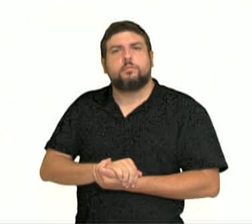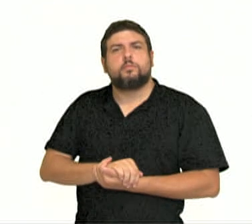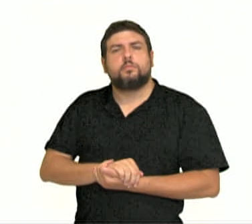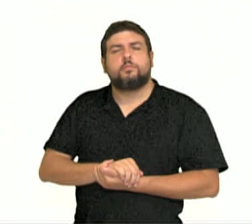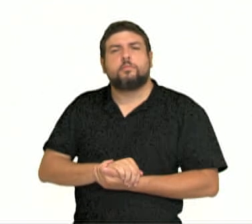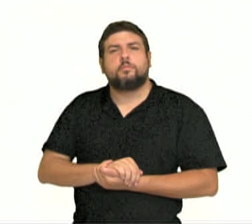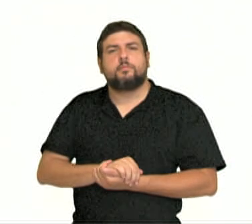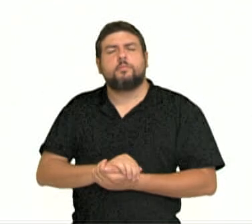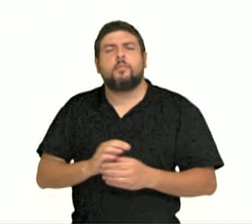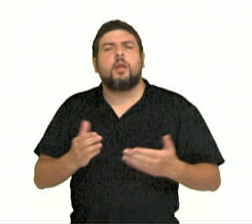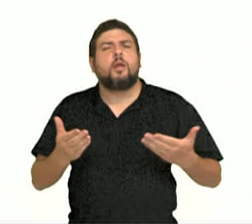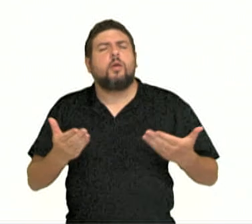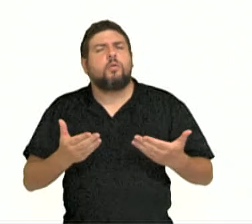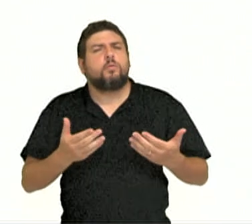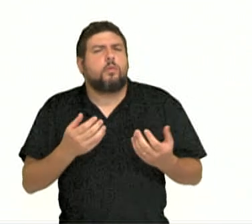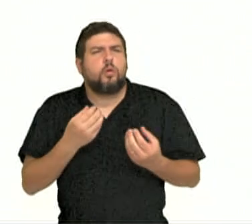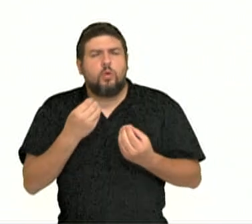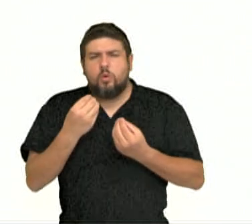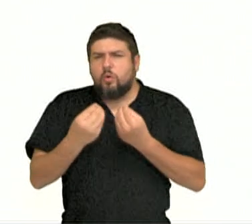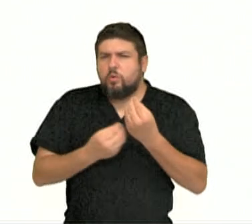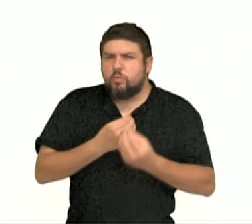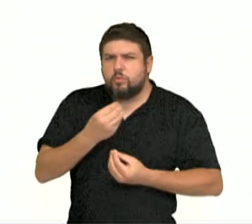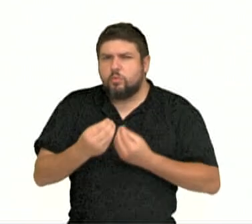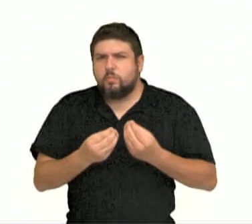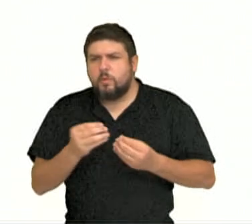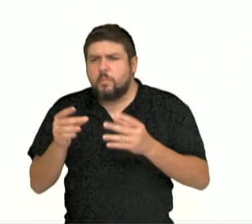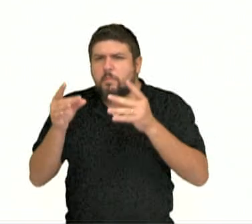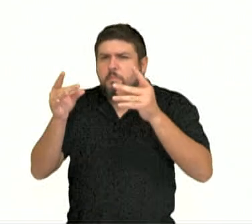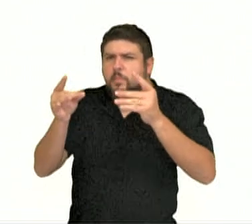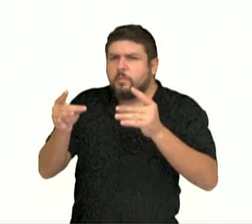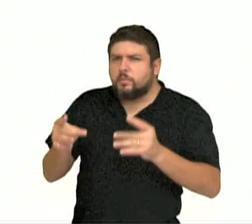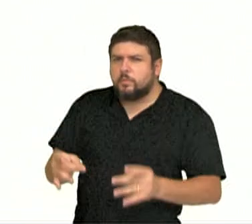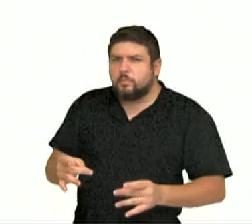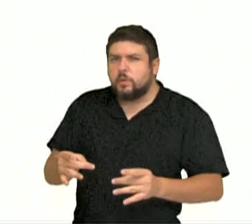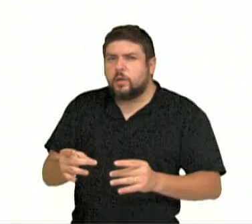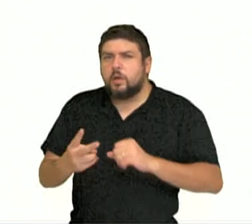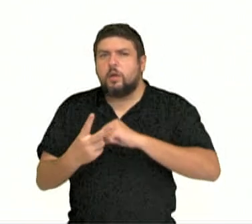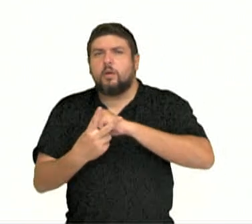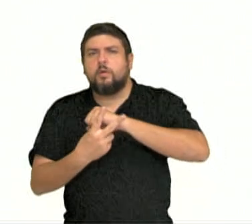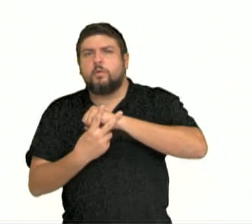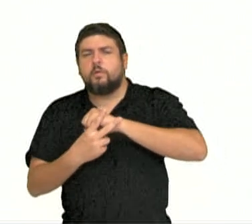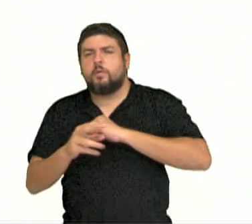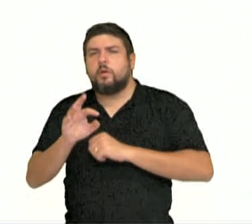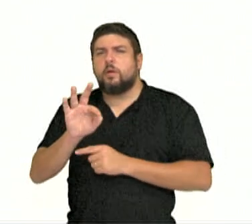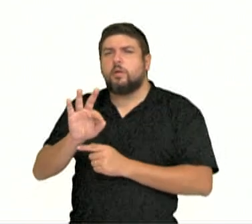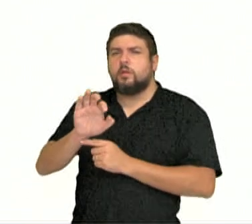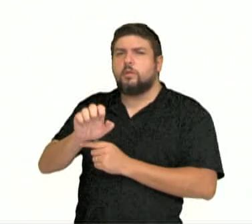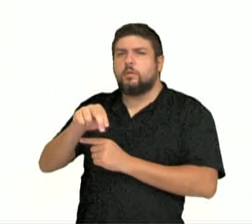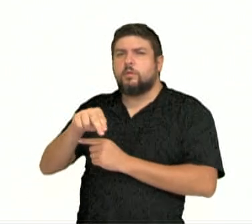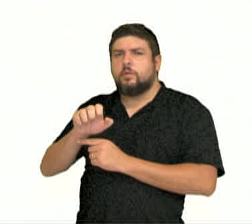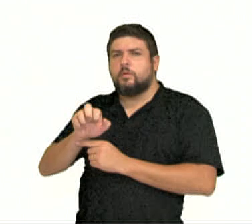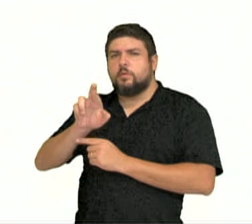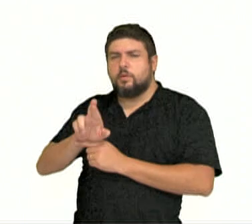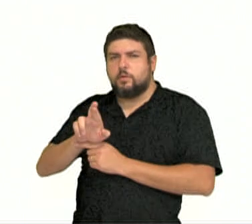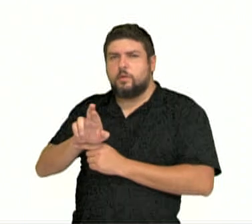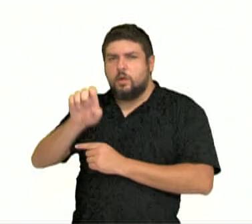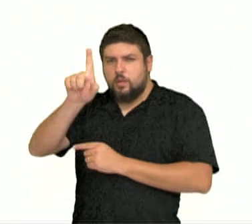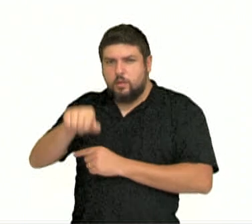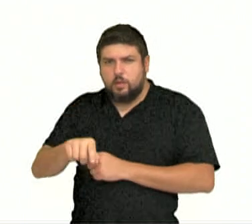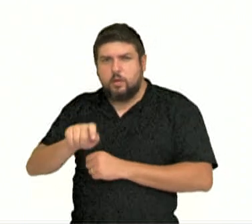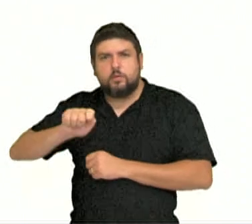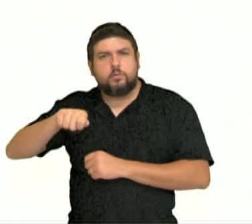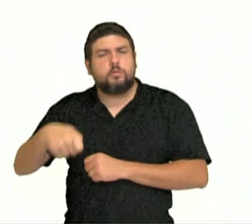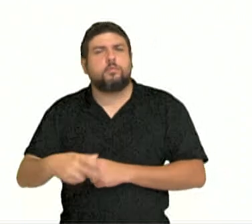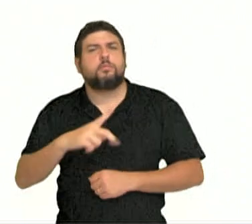E agora, como que eu descrevo as pessoas usando o verbo tener? Nós estudamos já sobre esse verbo, é o verbo ter no